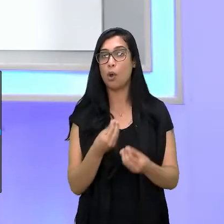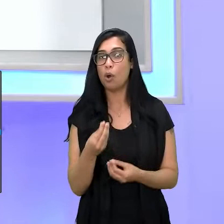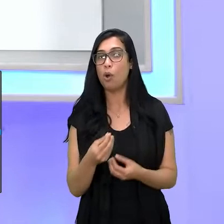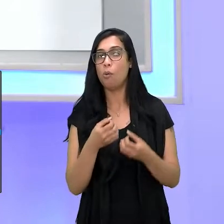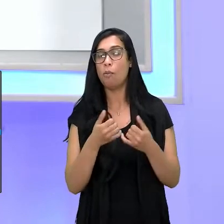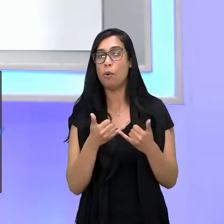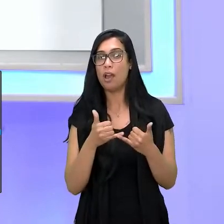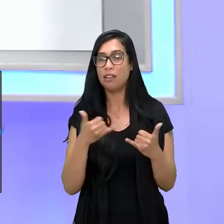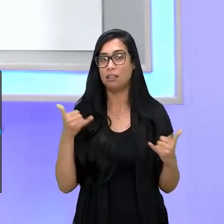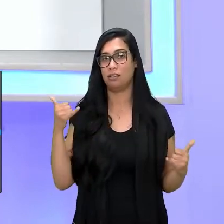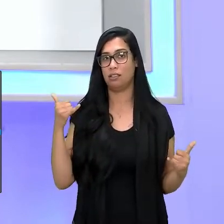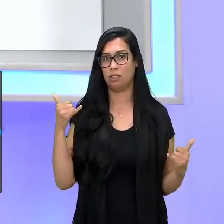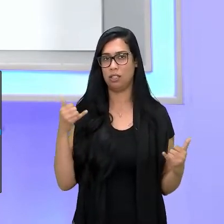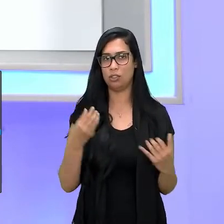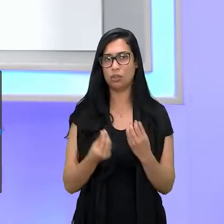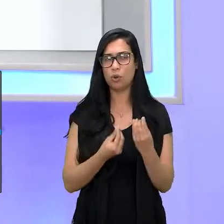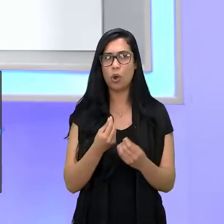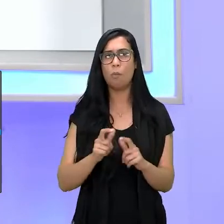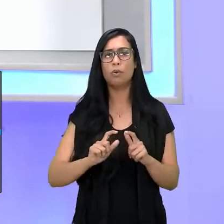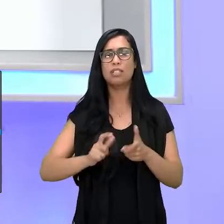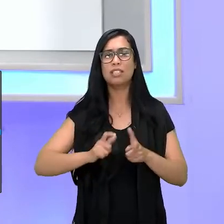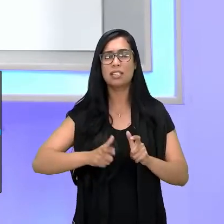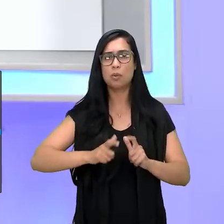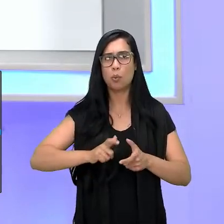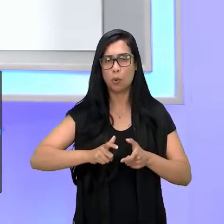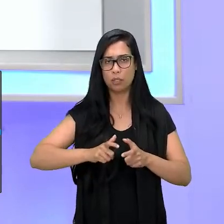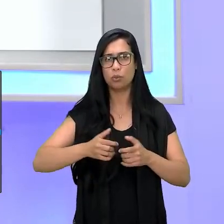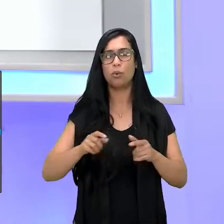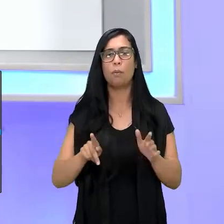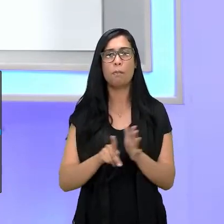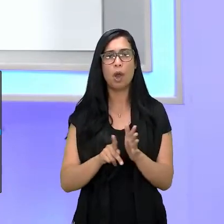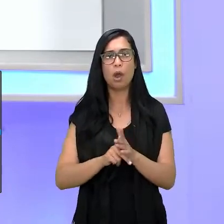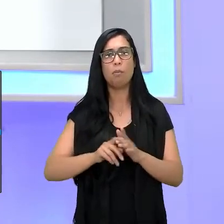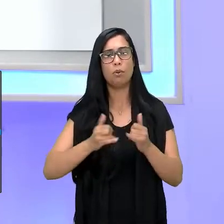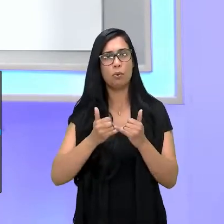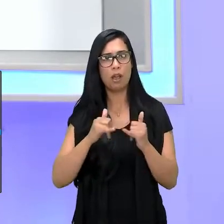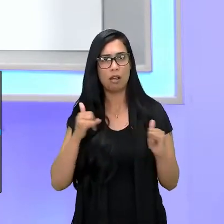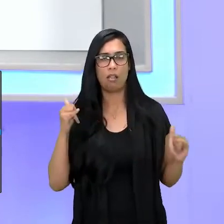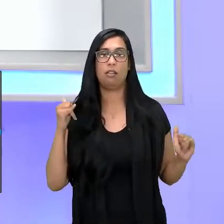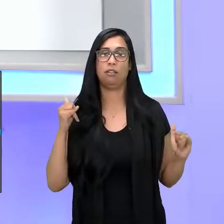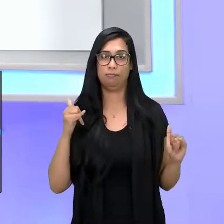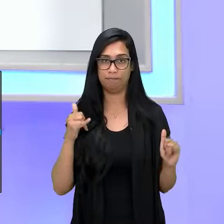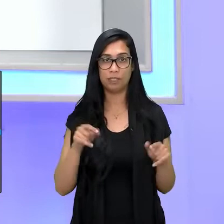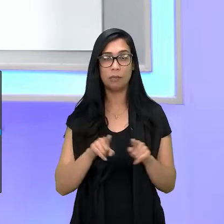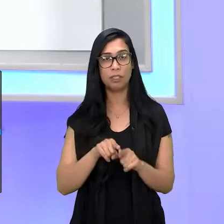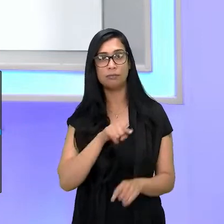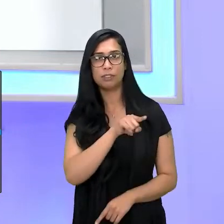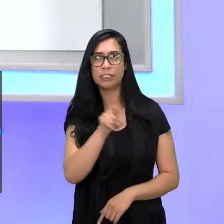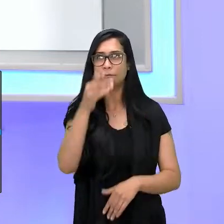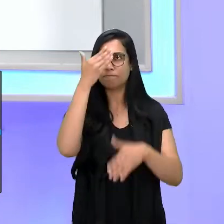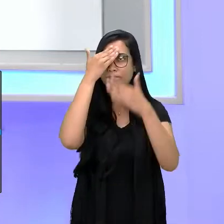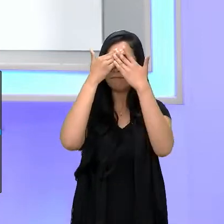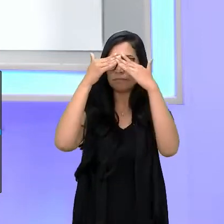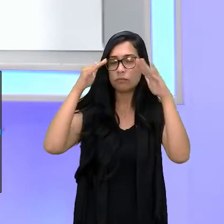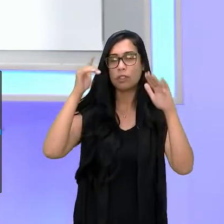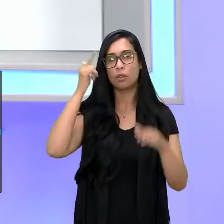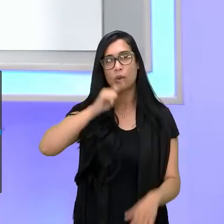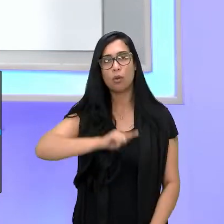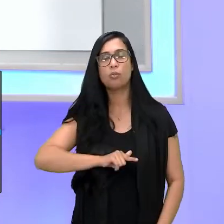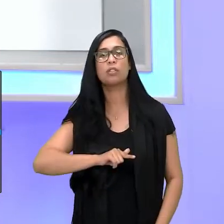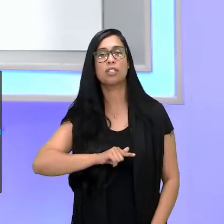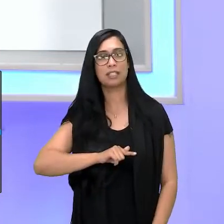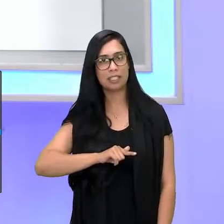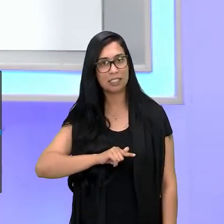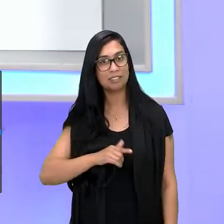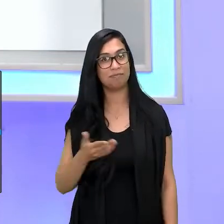que acontece um circuito elétrico, para ver se clareia mais o pensamento de vocês aí e vocês busquem soluções aí para a pergunta